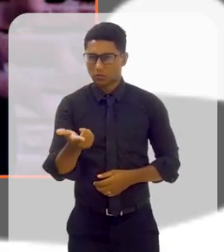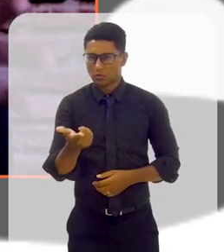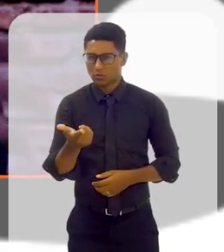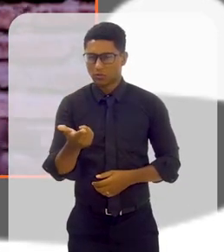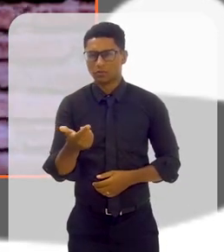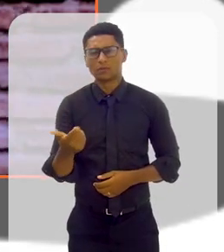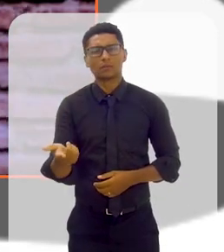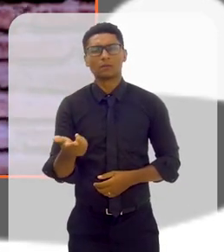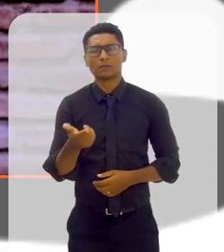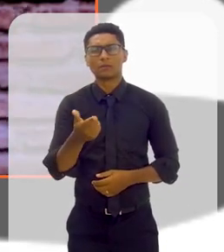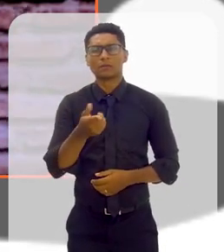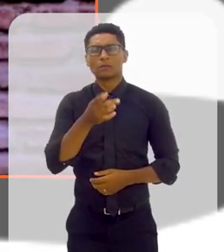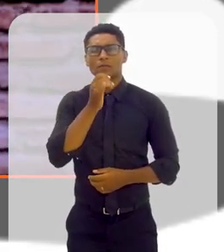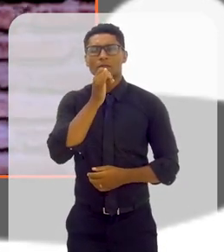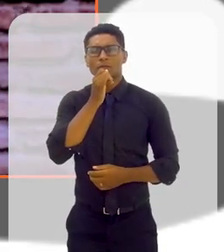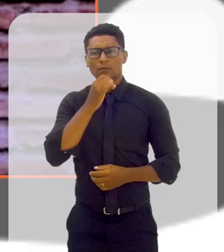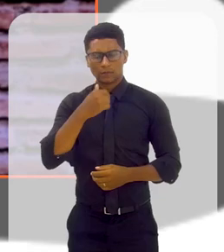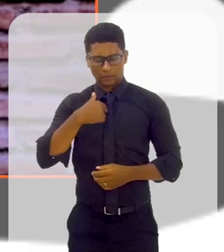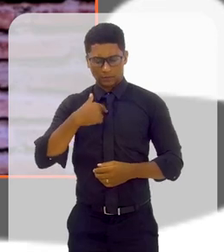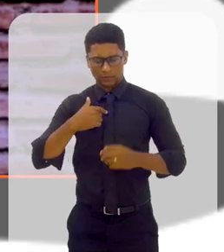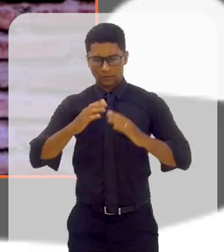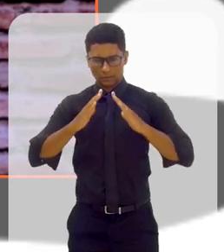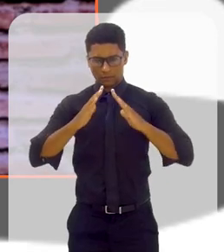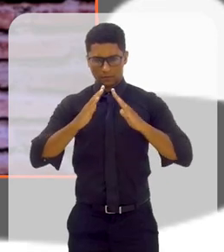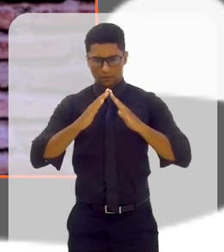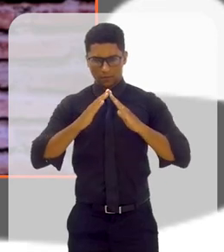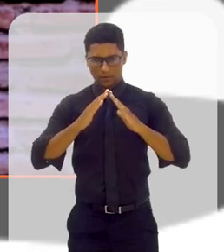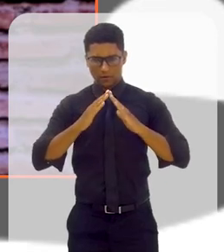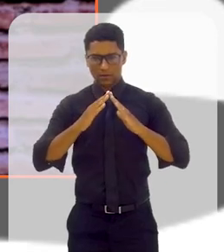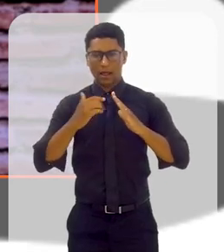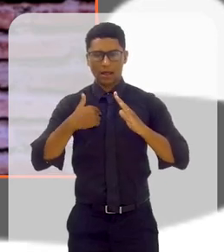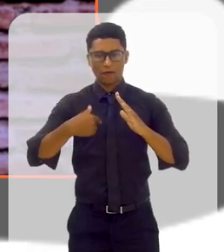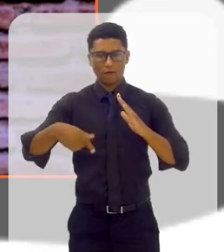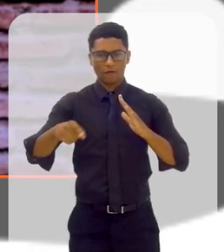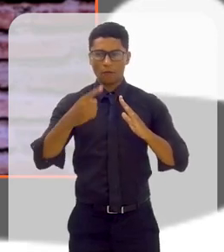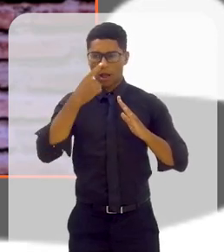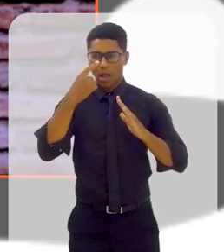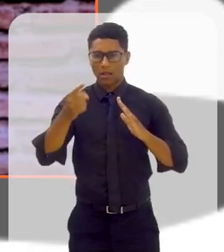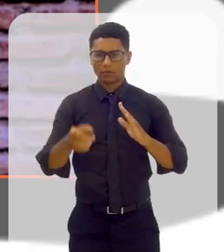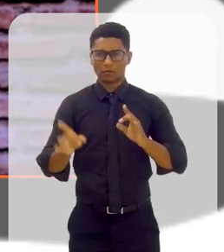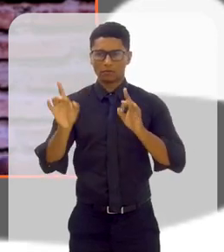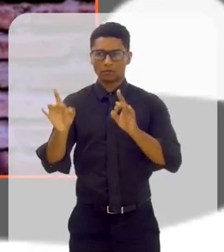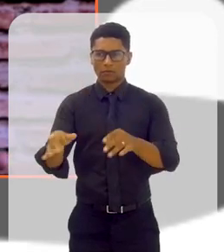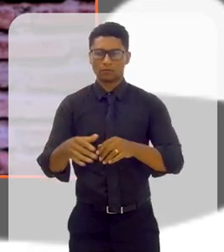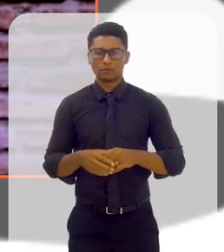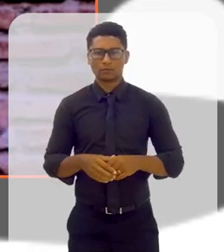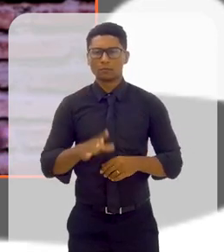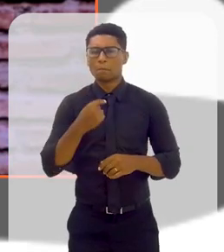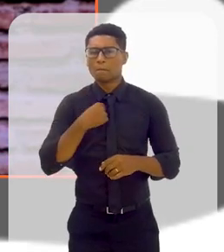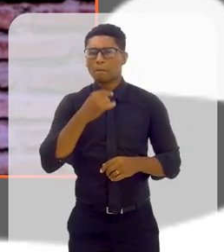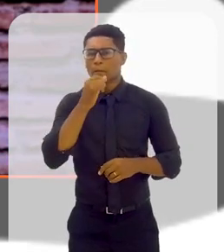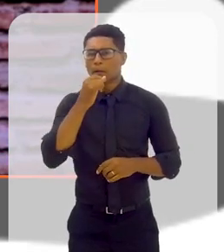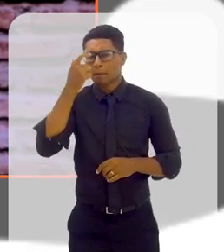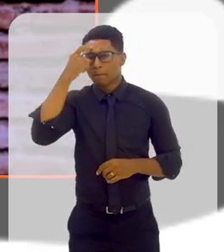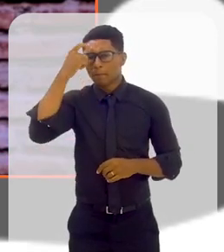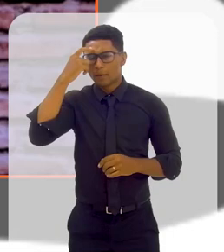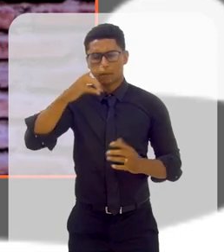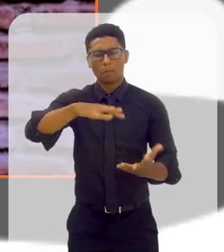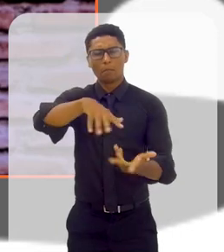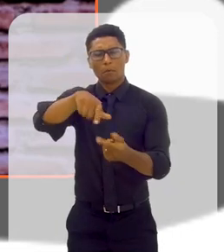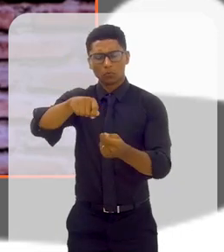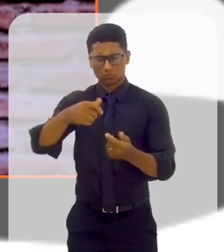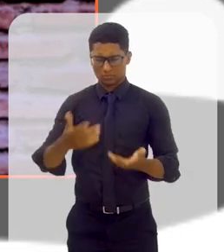quando eu falo a fronteira ser a minha casa, vou jogar o lixo, faz um certo sentido. Mas quando você pensa em mundo, não faz